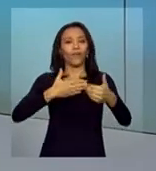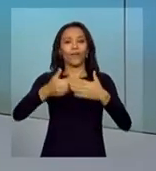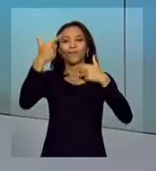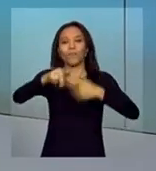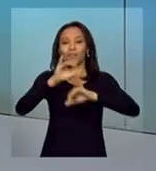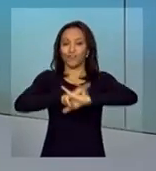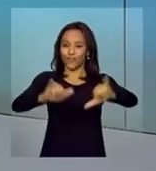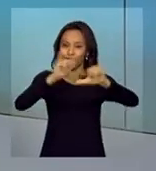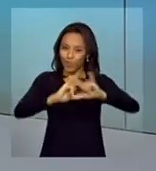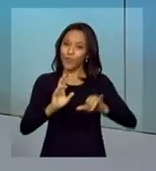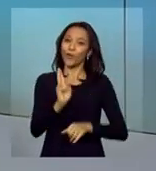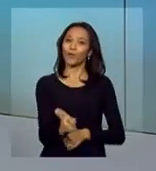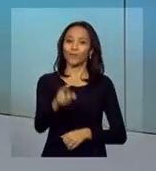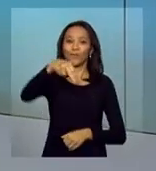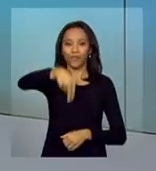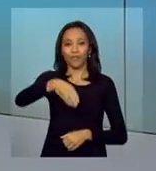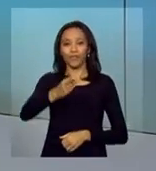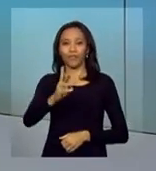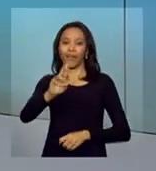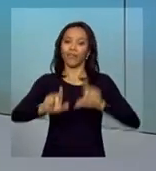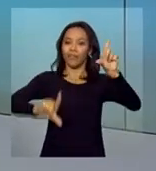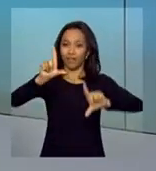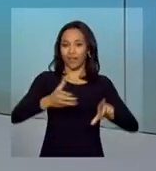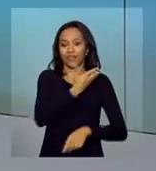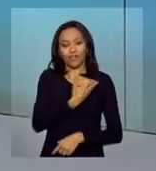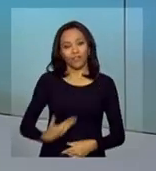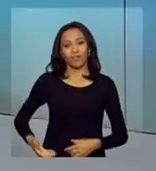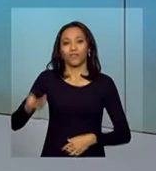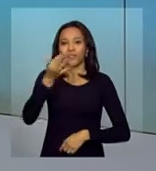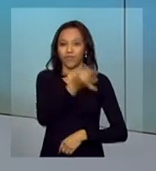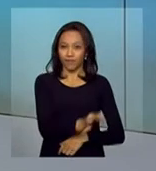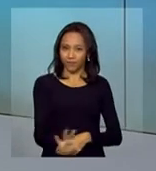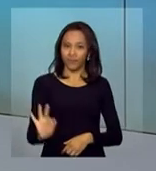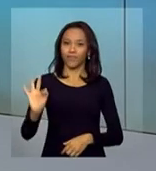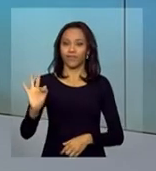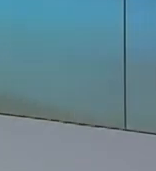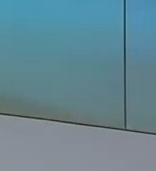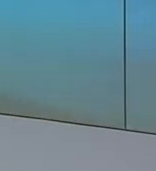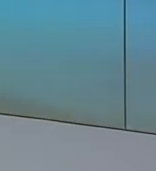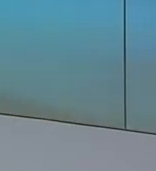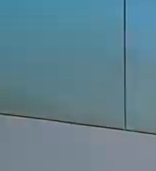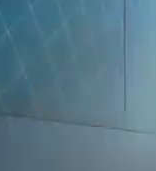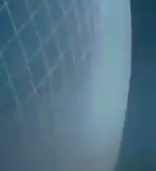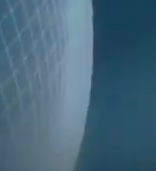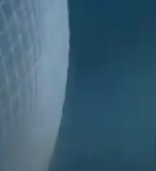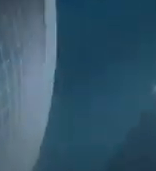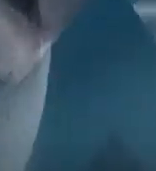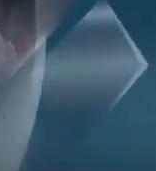outras informações. Continue com a gente aqui na NBR, a TV do Governo Federal.